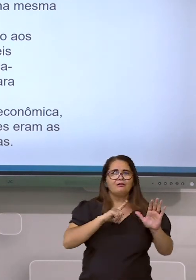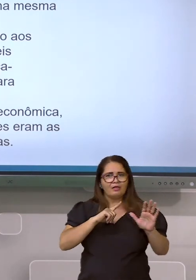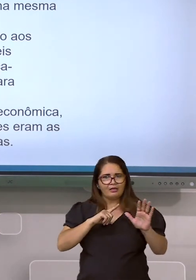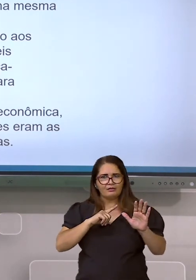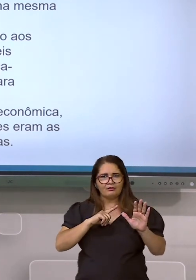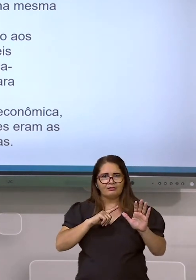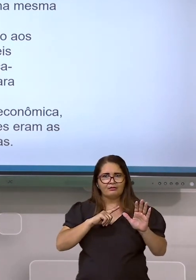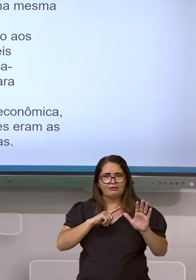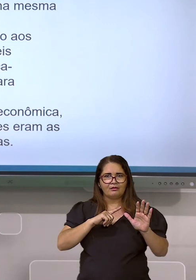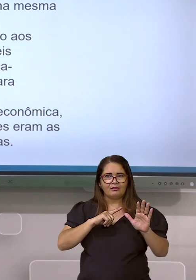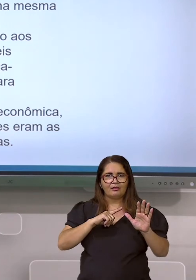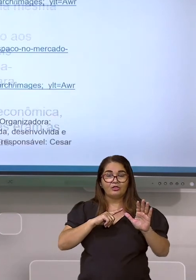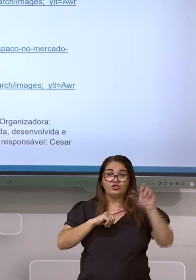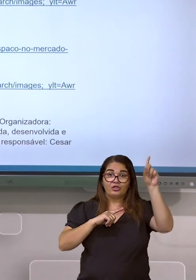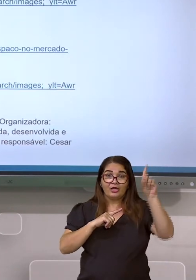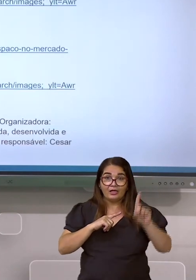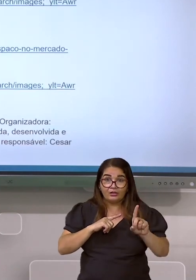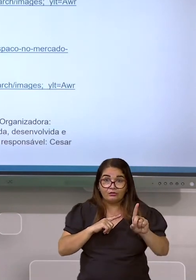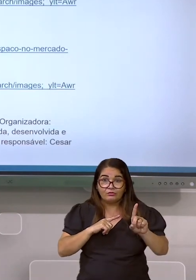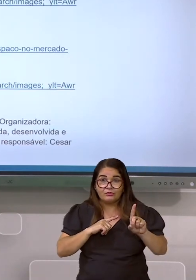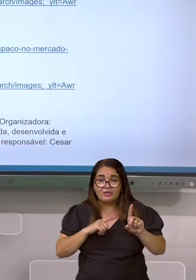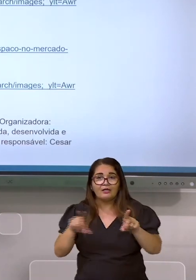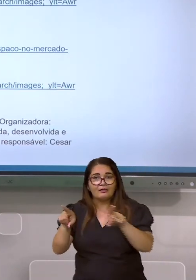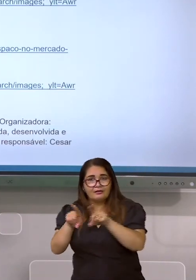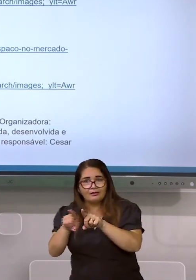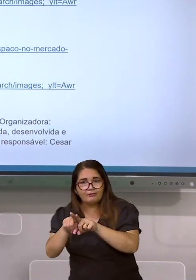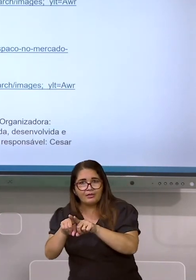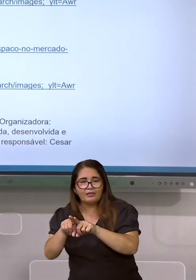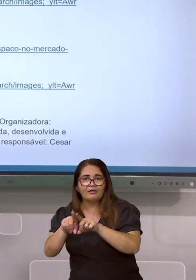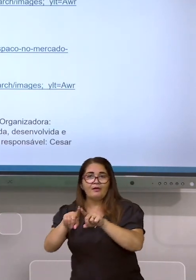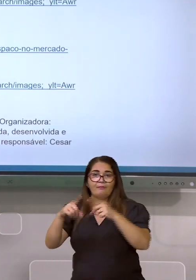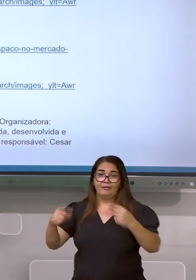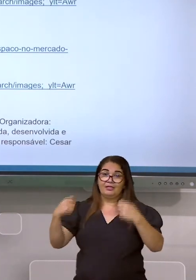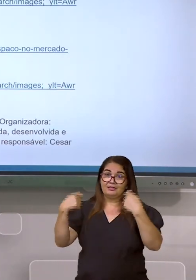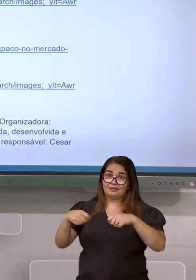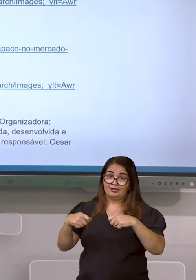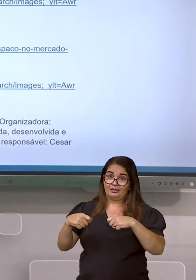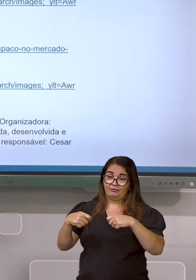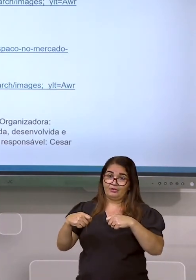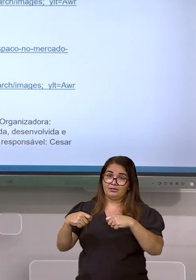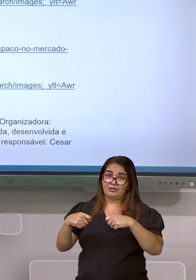deveres. Tranquilo? E aqui nós temos a fonte, né, onde